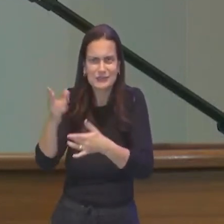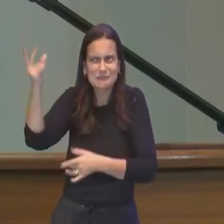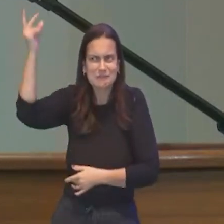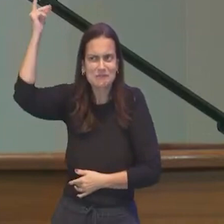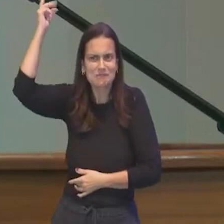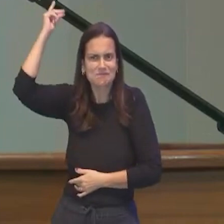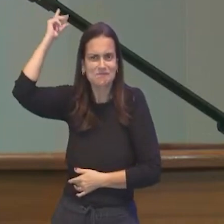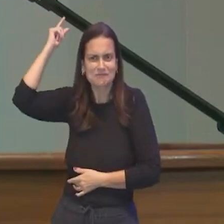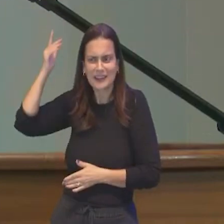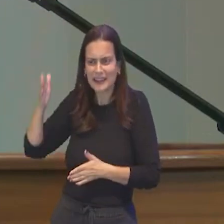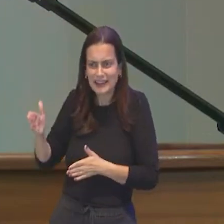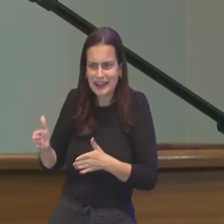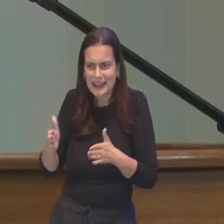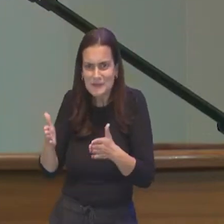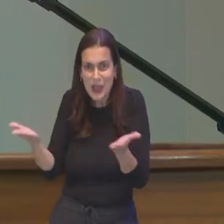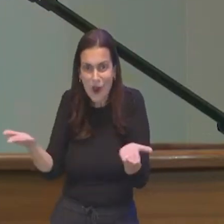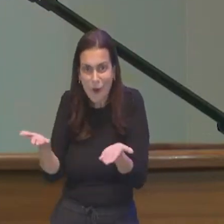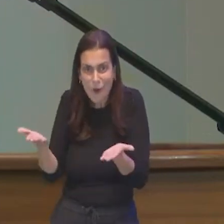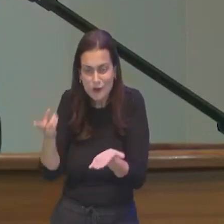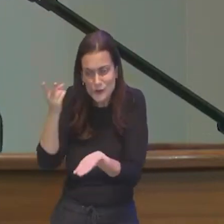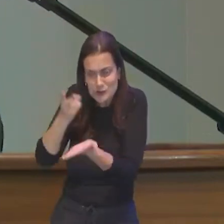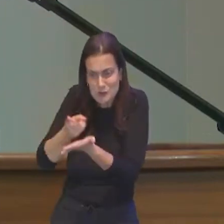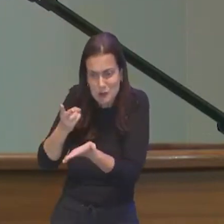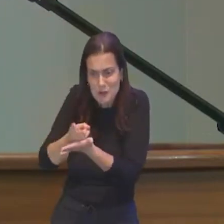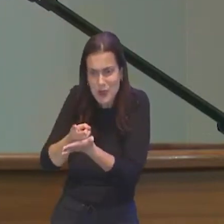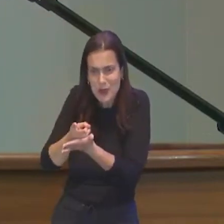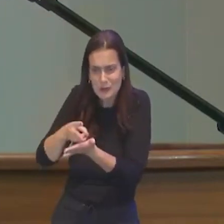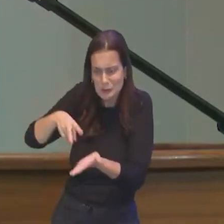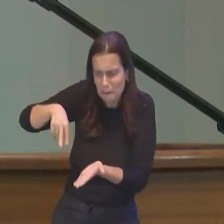você caminhar por onde Ele caminhou.